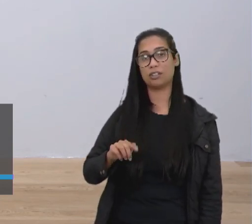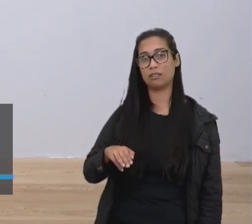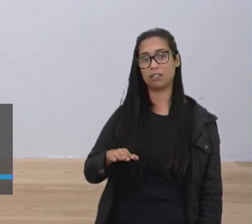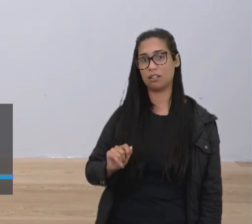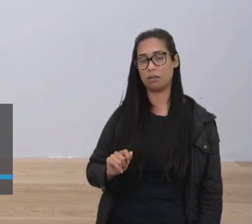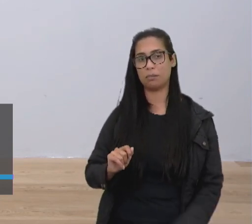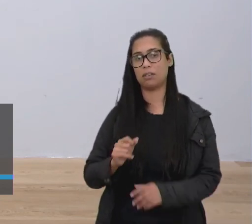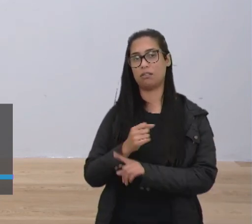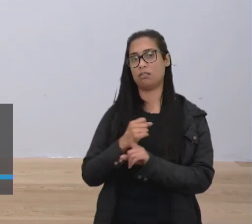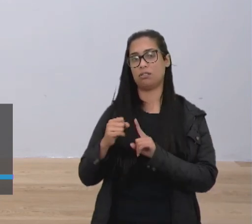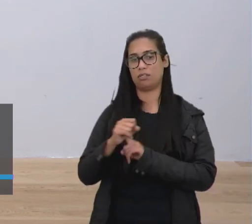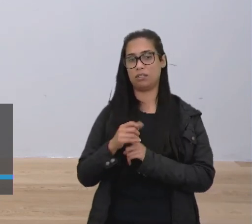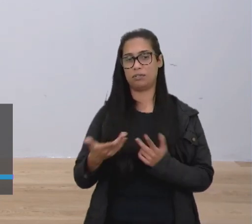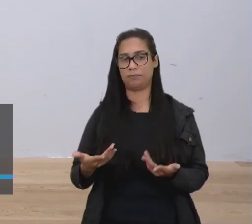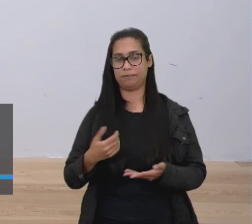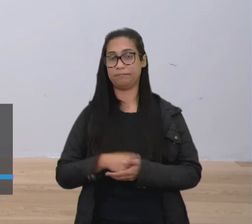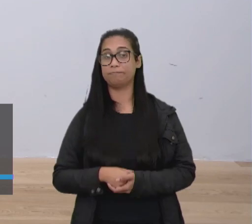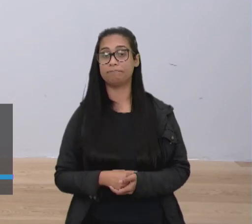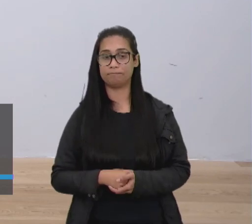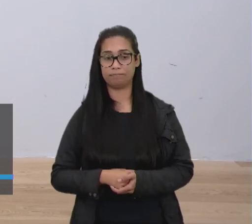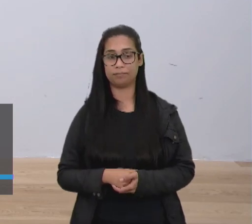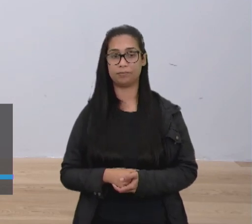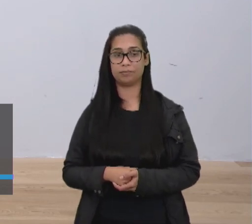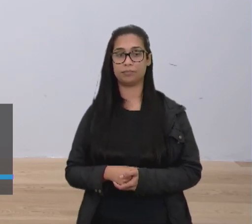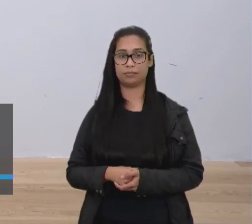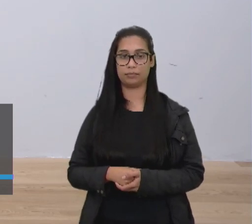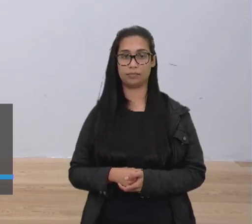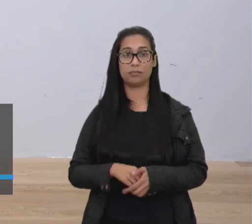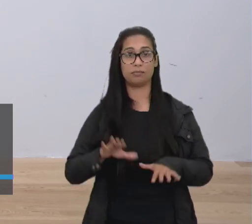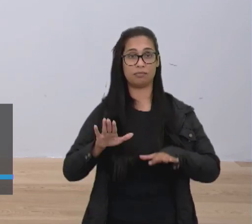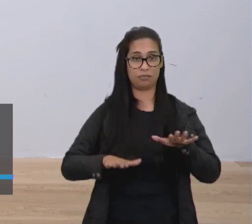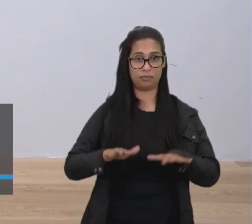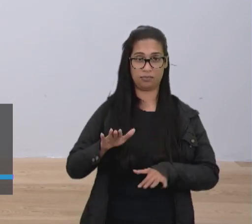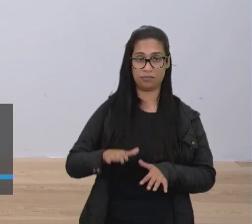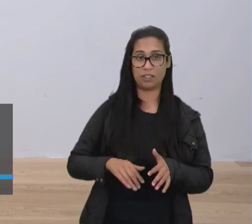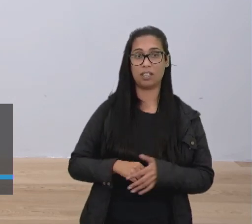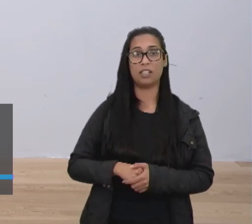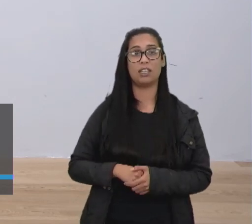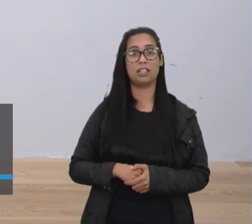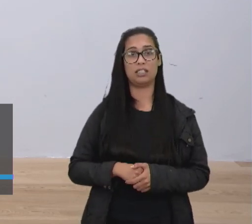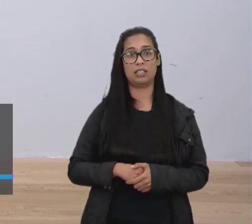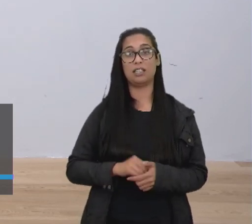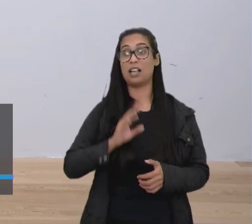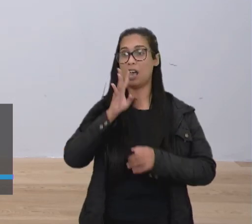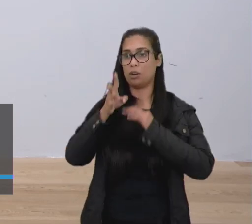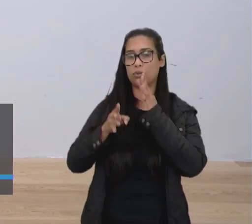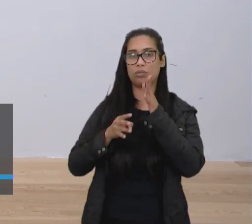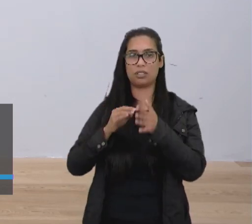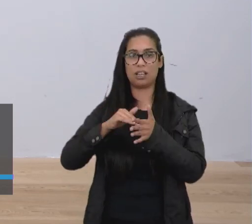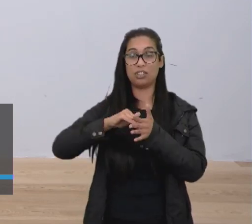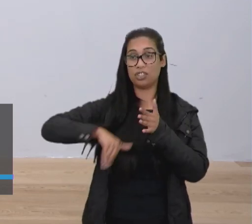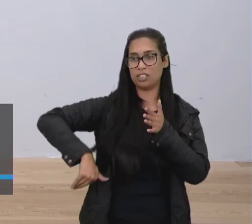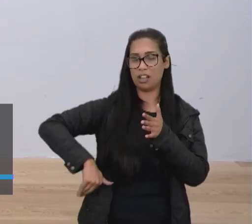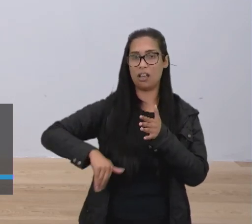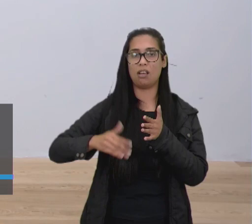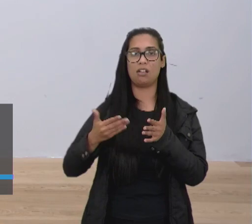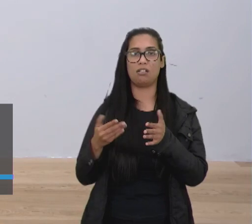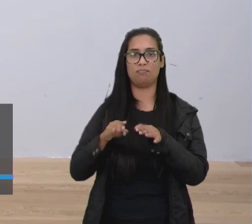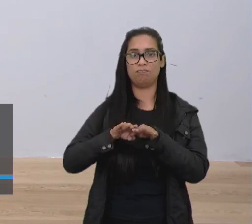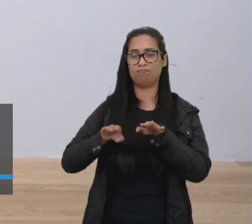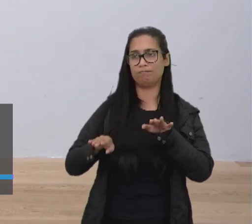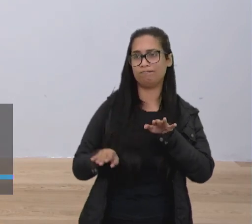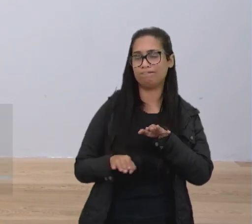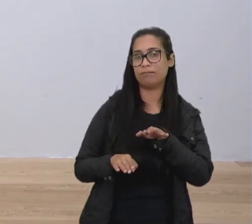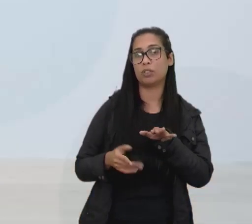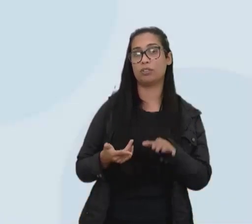gente fala sobre outros estigmas que geram ali a violência, né? Então, exemplos de estigma, né,